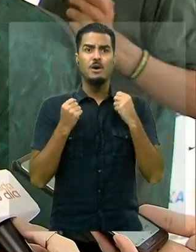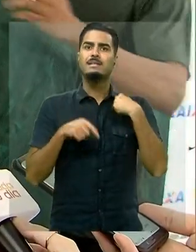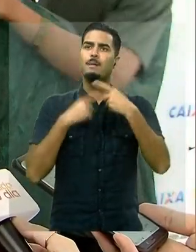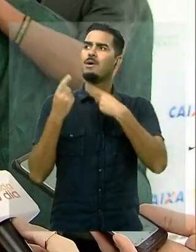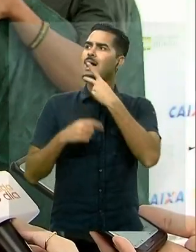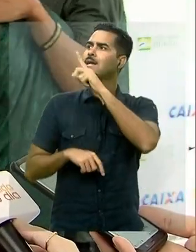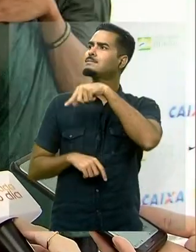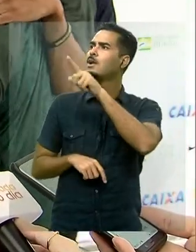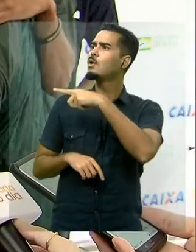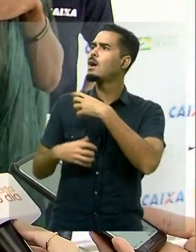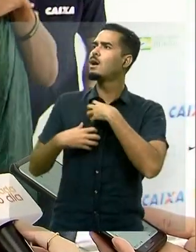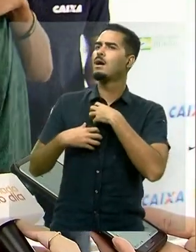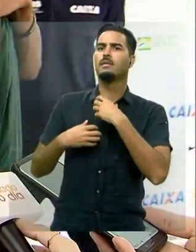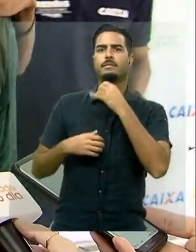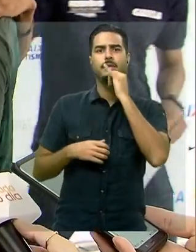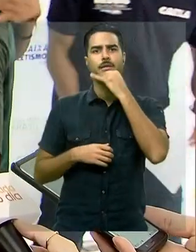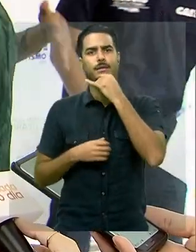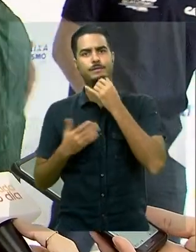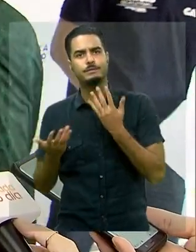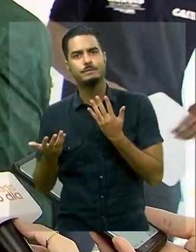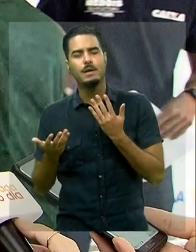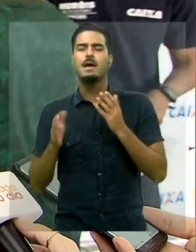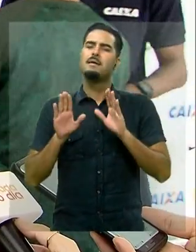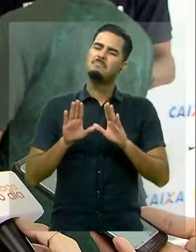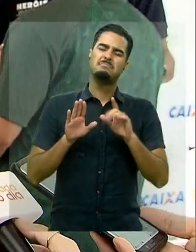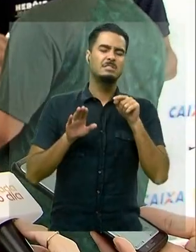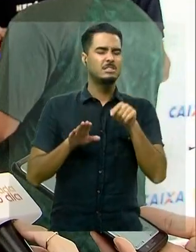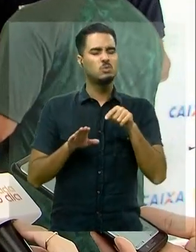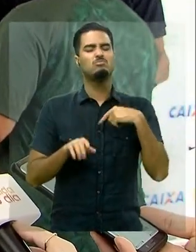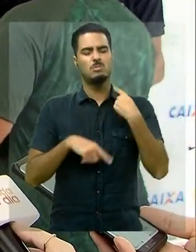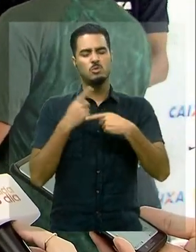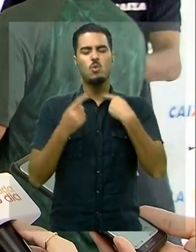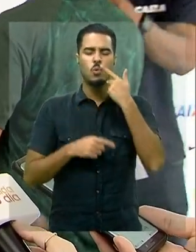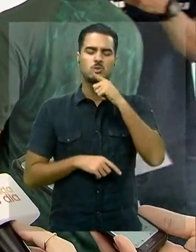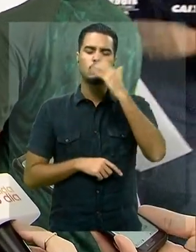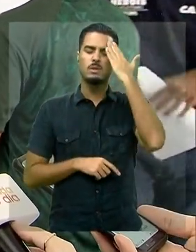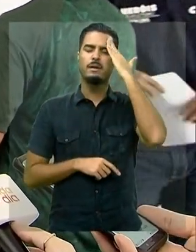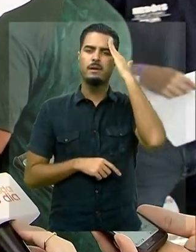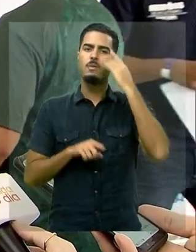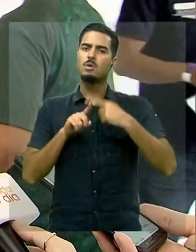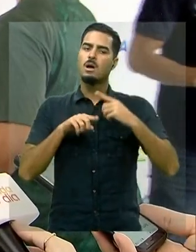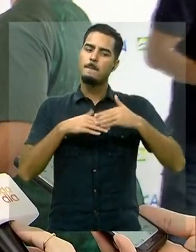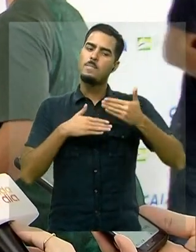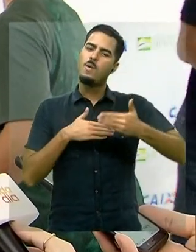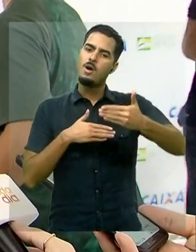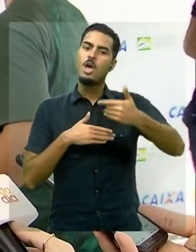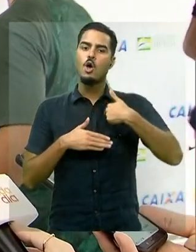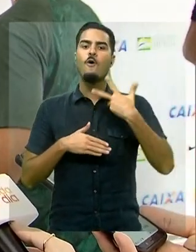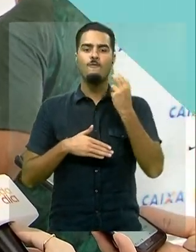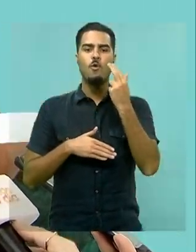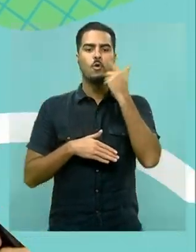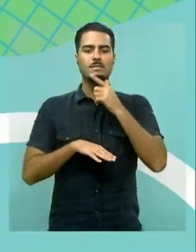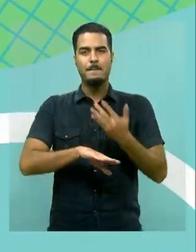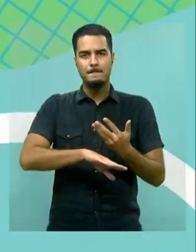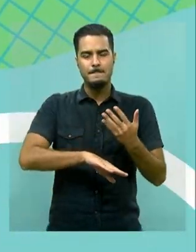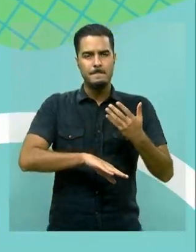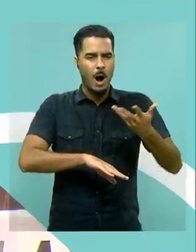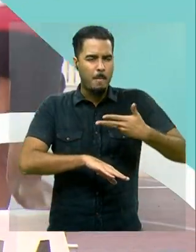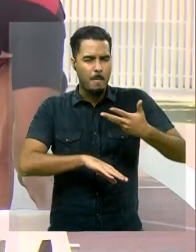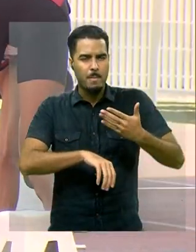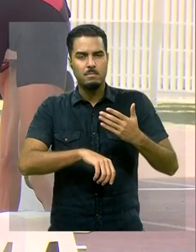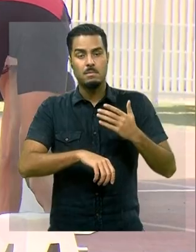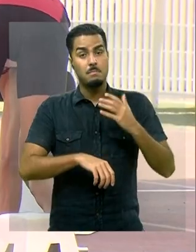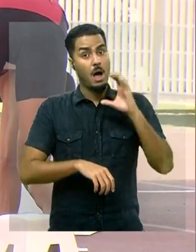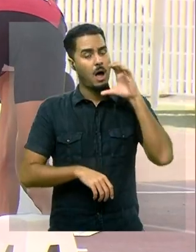Me deixou um pouco triste no final, mas isso eu consigo entender que nas próximas competições eu vou conseguir melhorar mais ainda. No